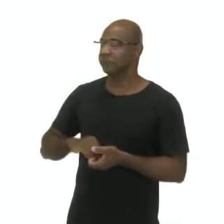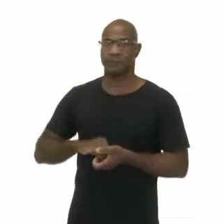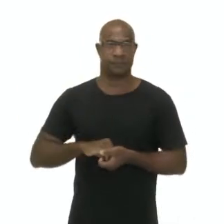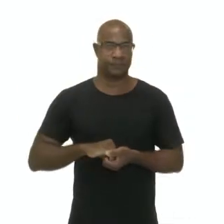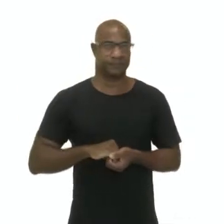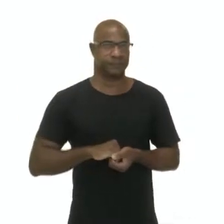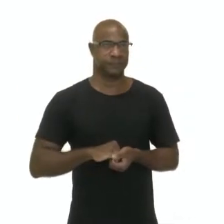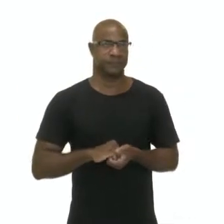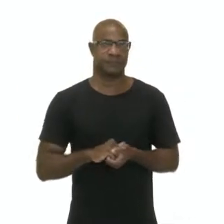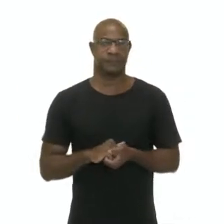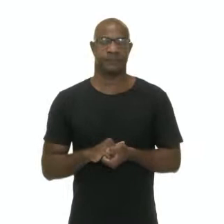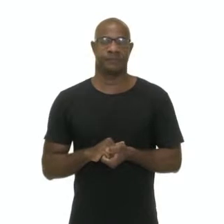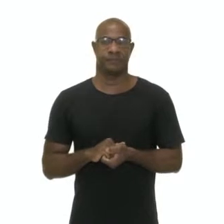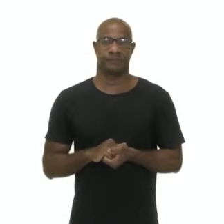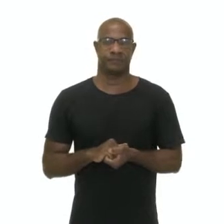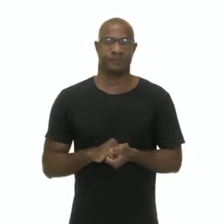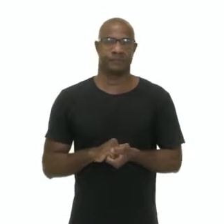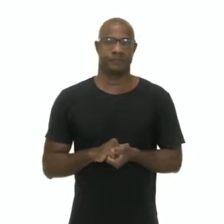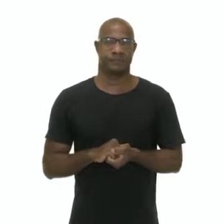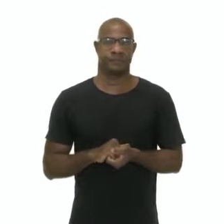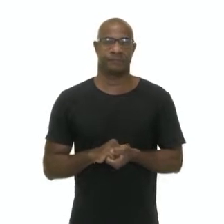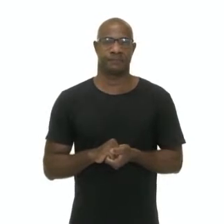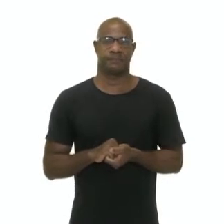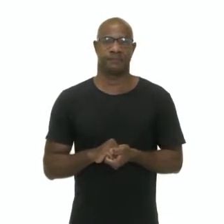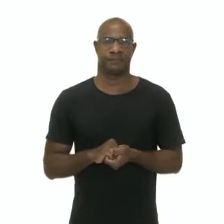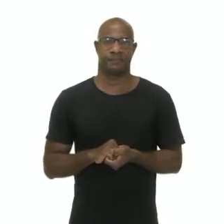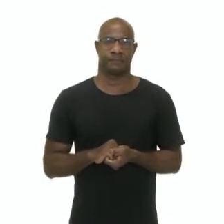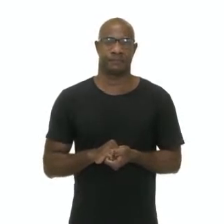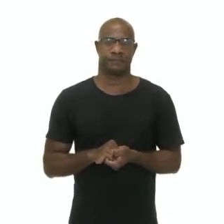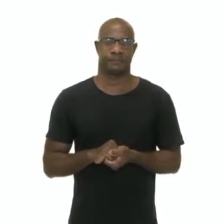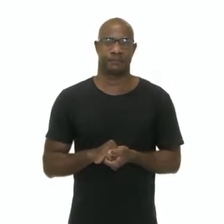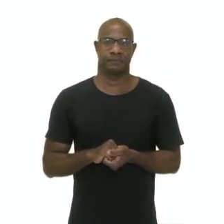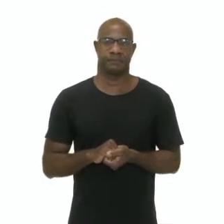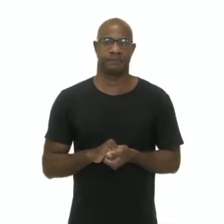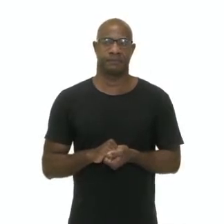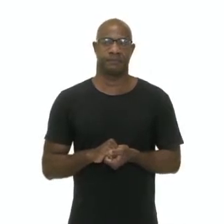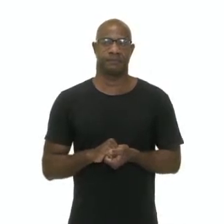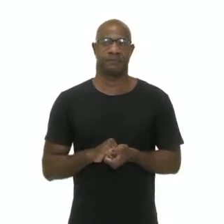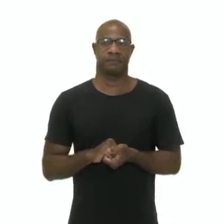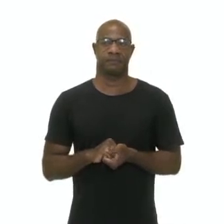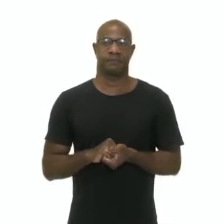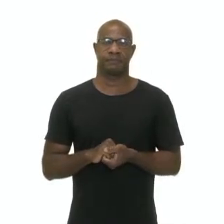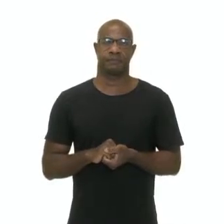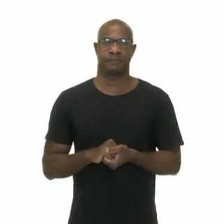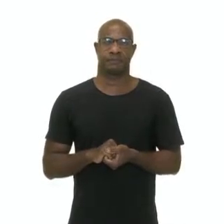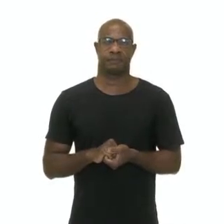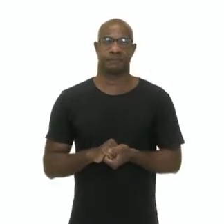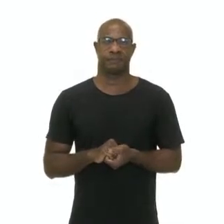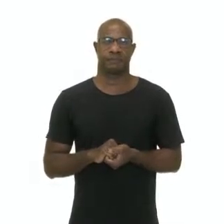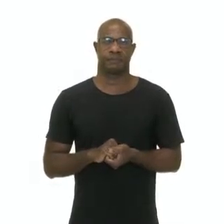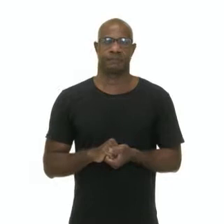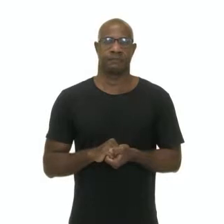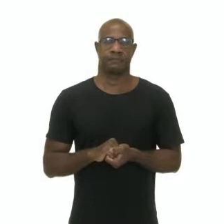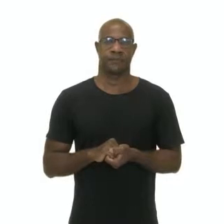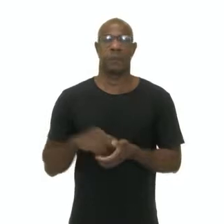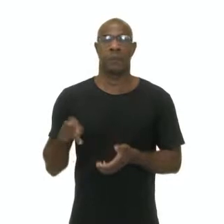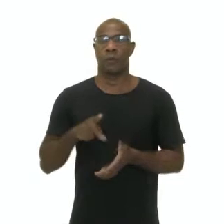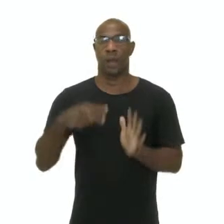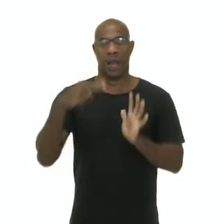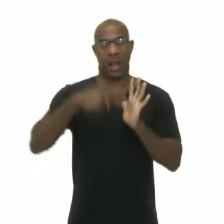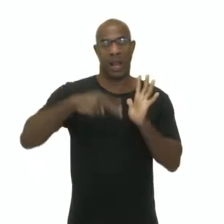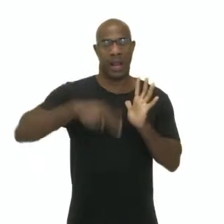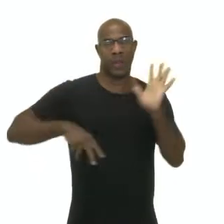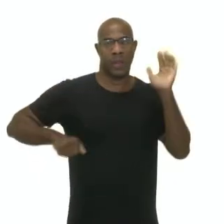Libertad? Que por momento não pensa no futuro, já que le gustan as coisas simples, ou seja, sencillas. Possivelmente